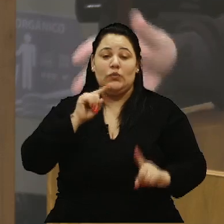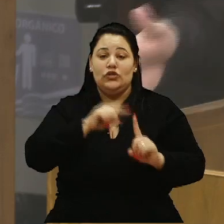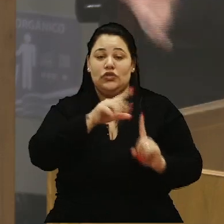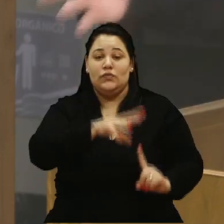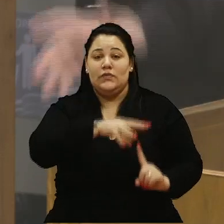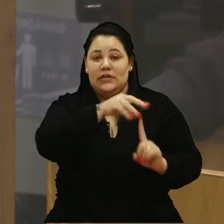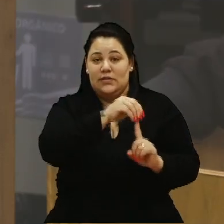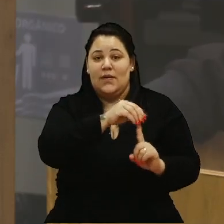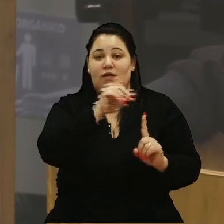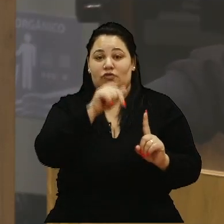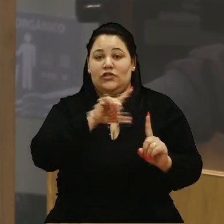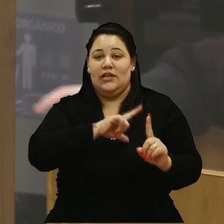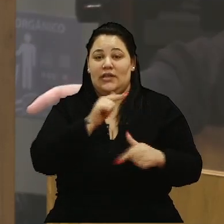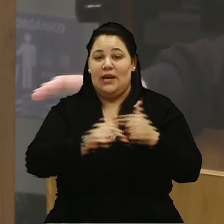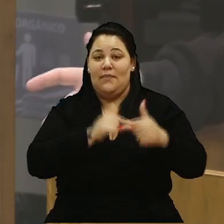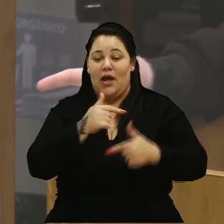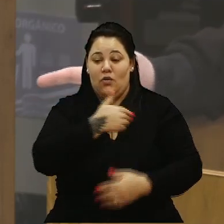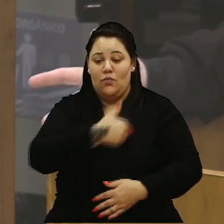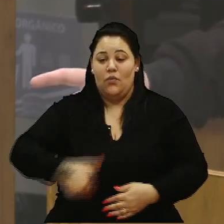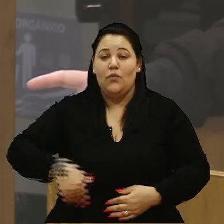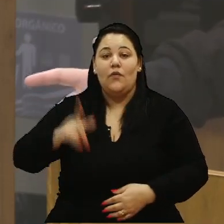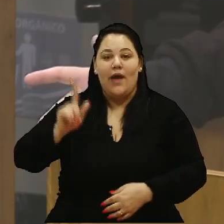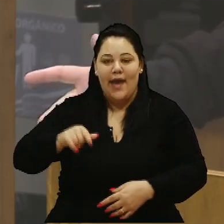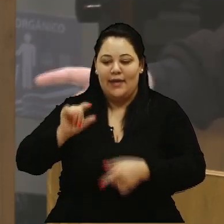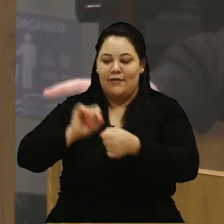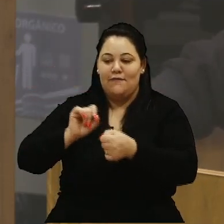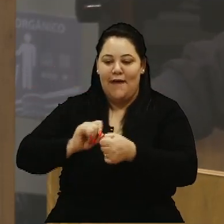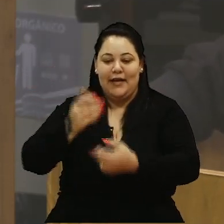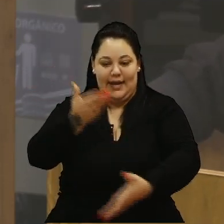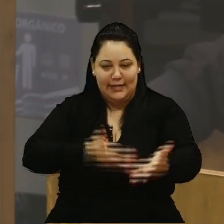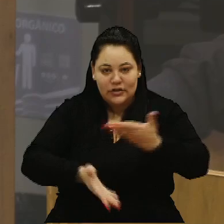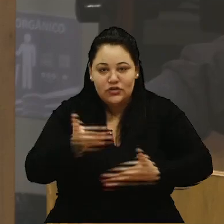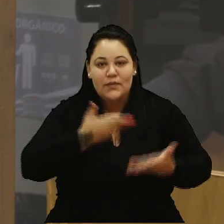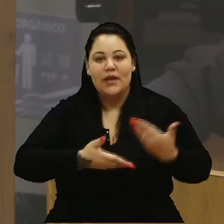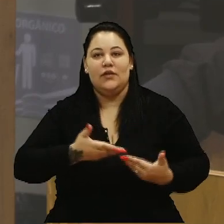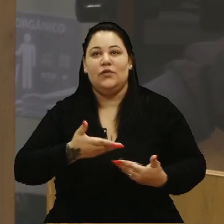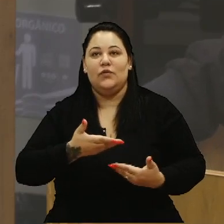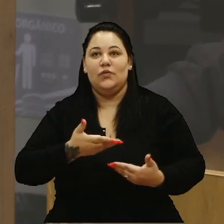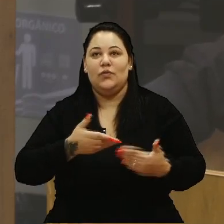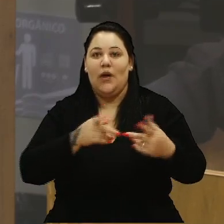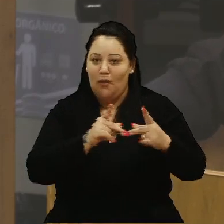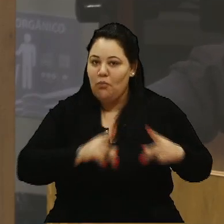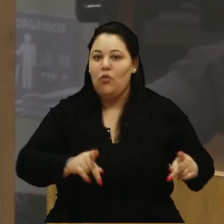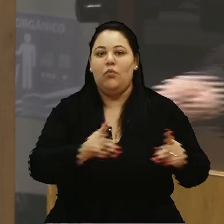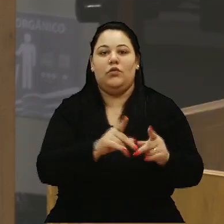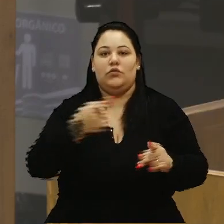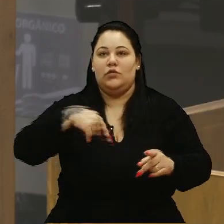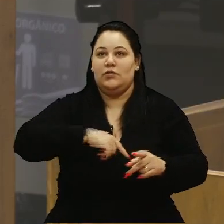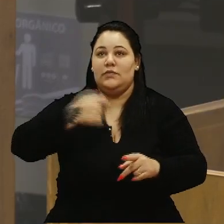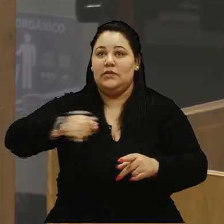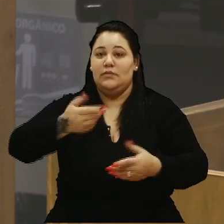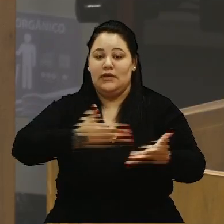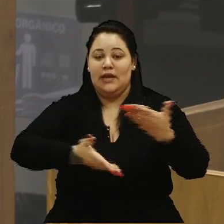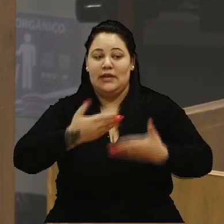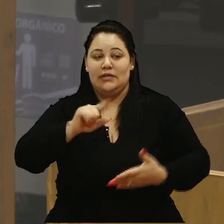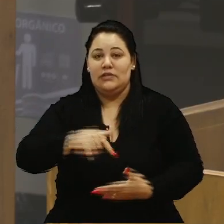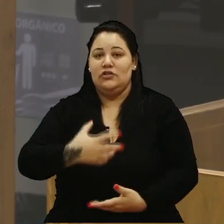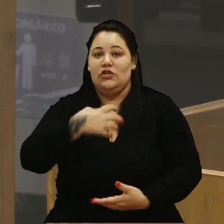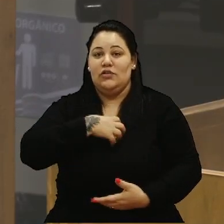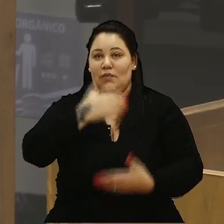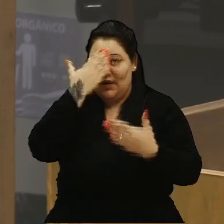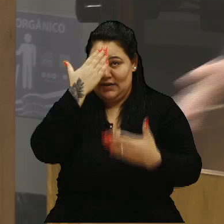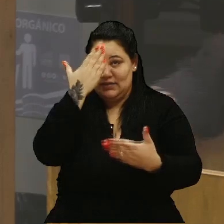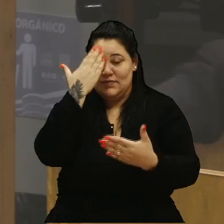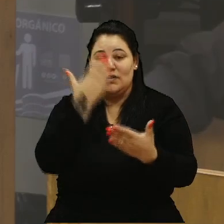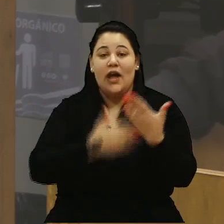principal de haver serviço público é que preste serviço ao público. Então, bom, nós precisamos tratar dessa forma. Então, fica o meu agradecimento a